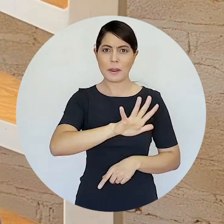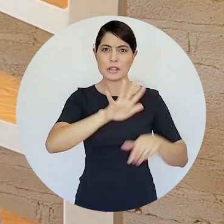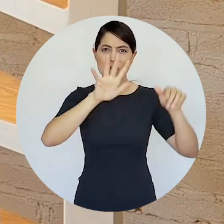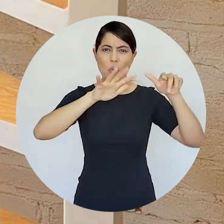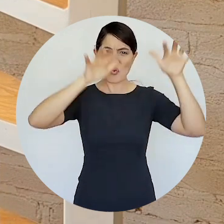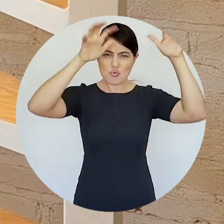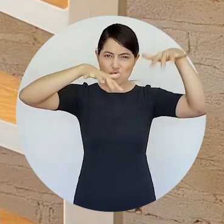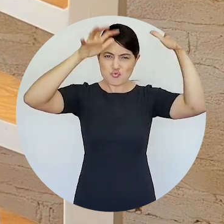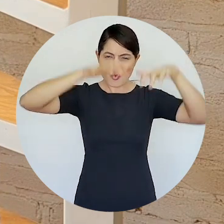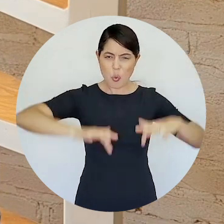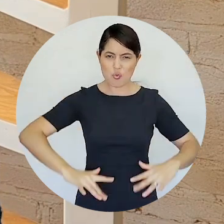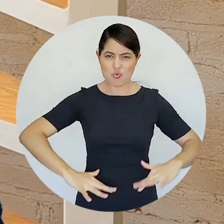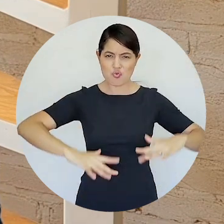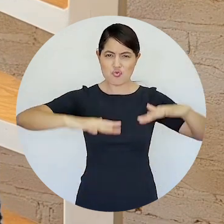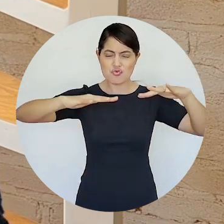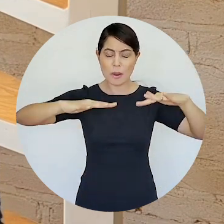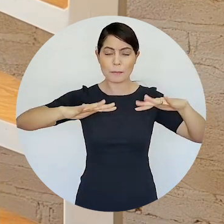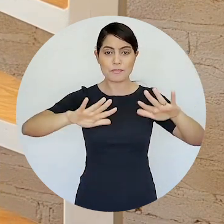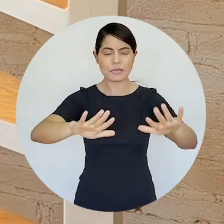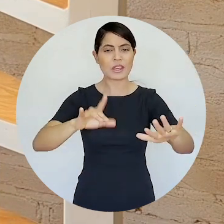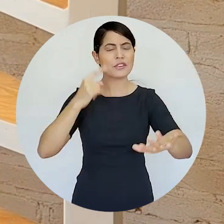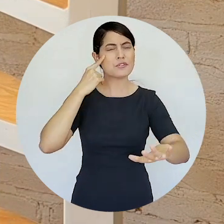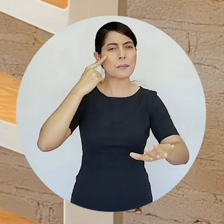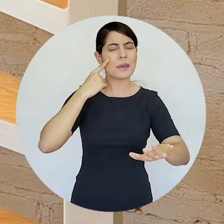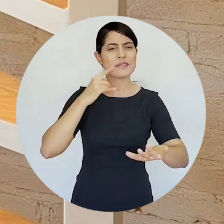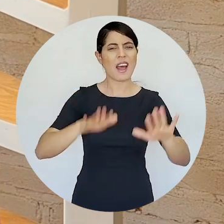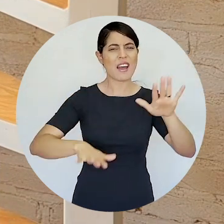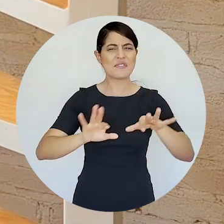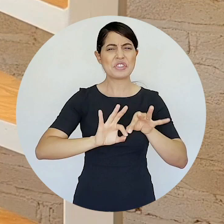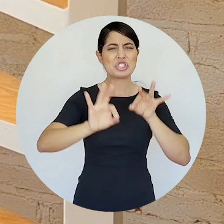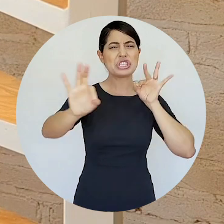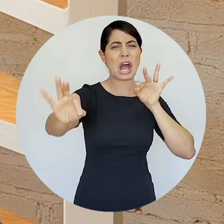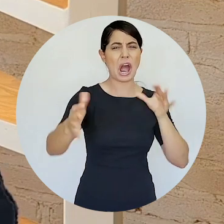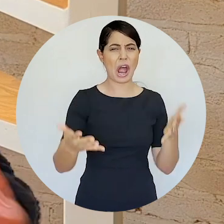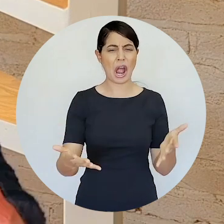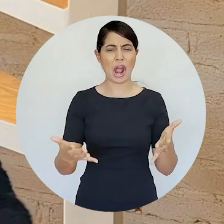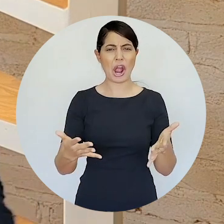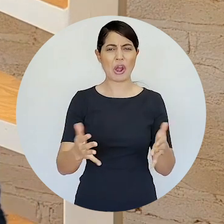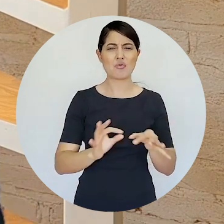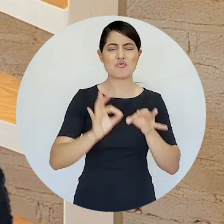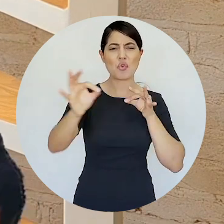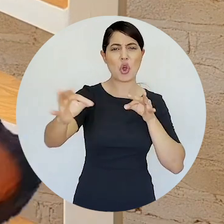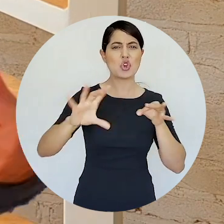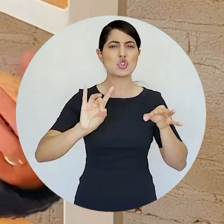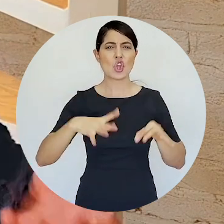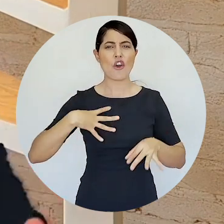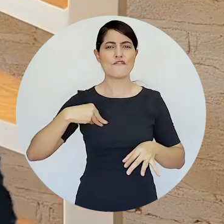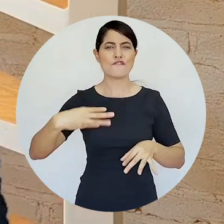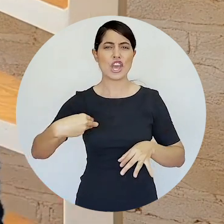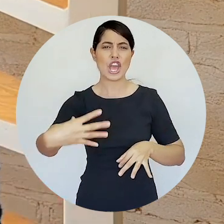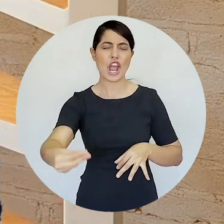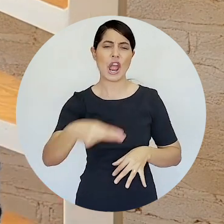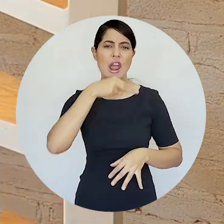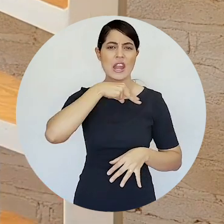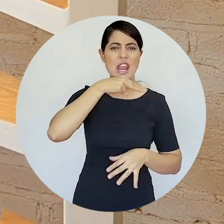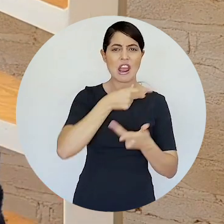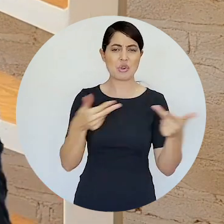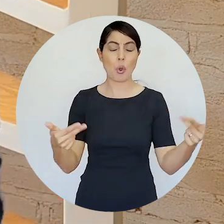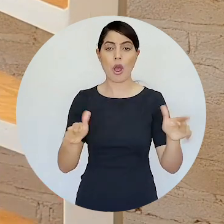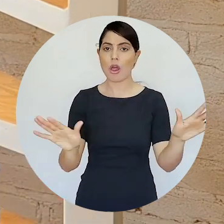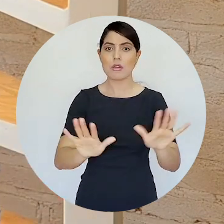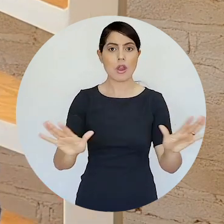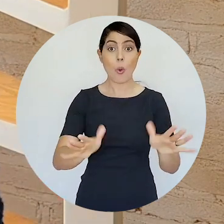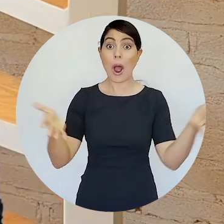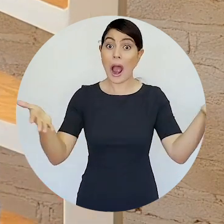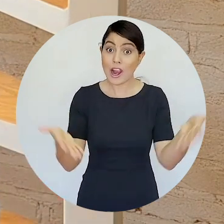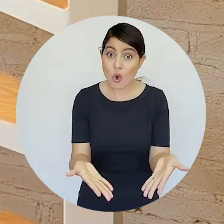no começo desse ano. E a gente pode imaginar até que isso está distante, que isso só vai acontecer com os nossos filhos e netos.